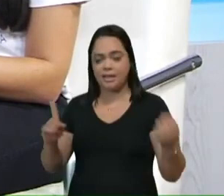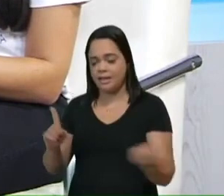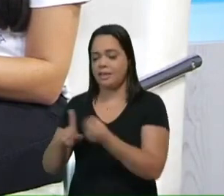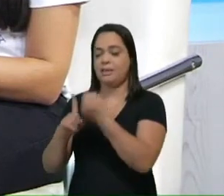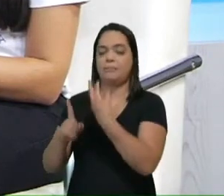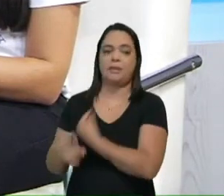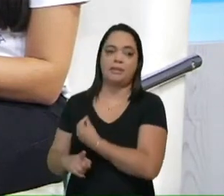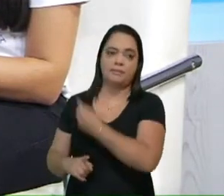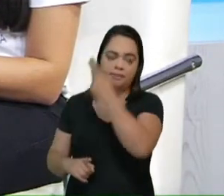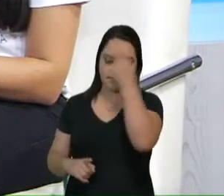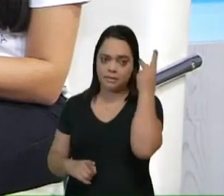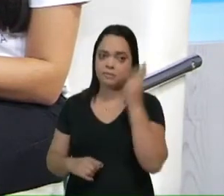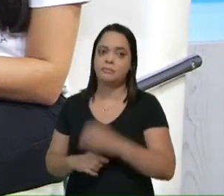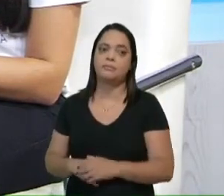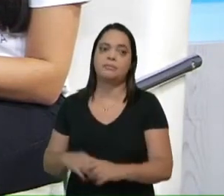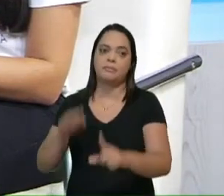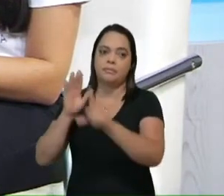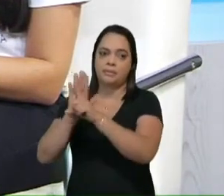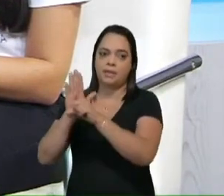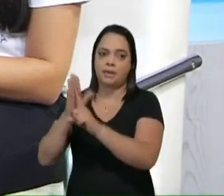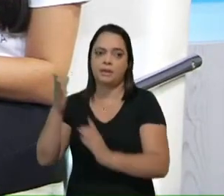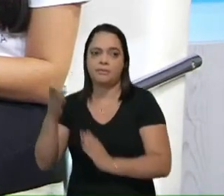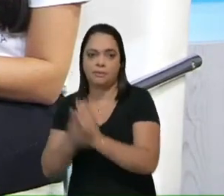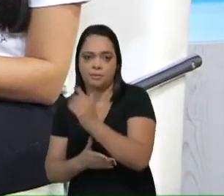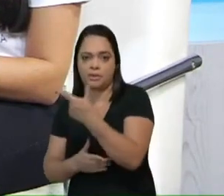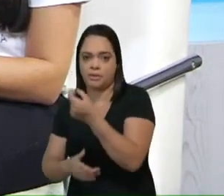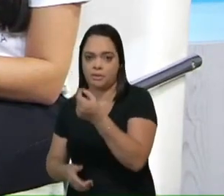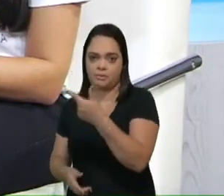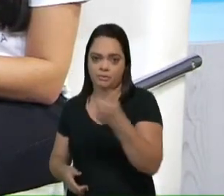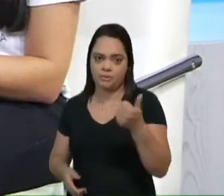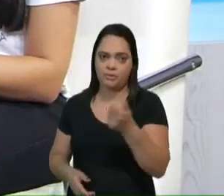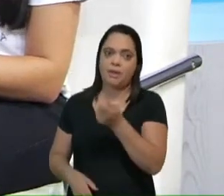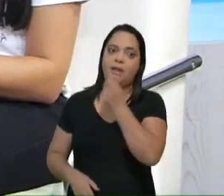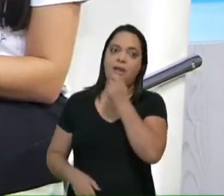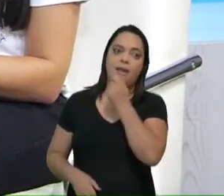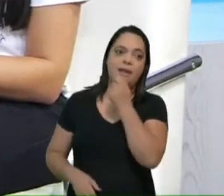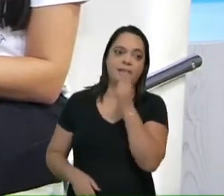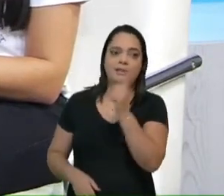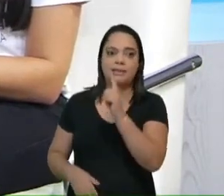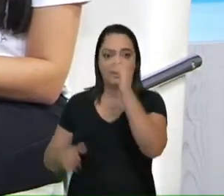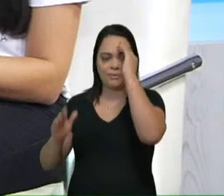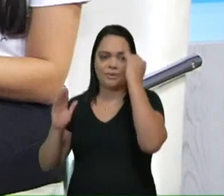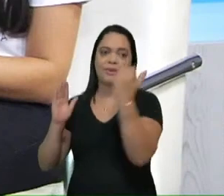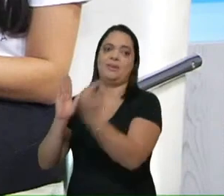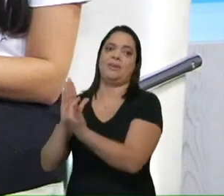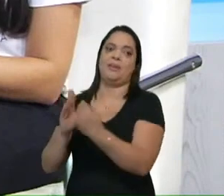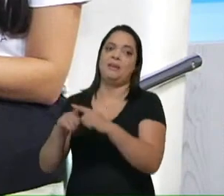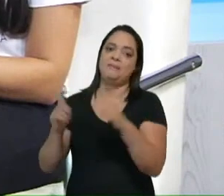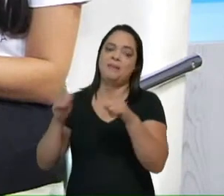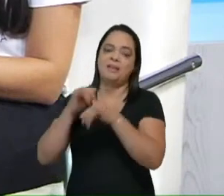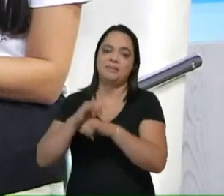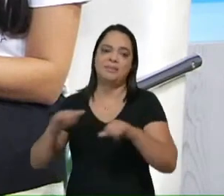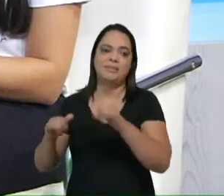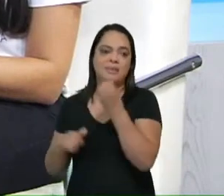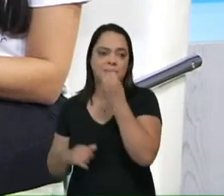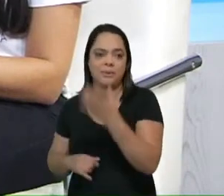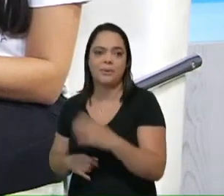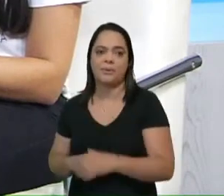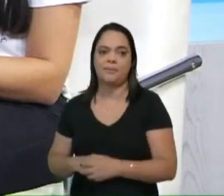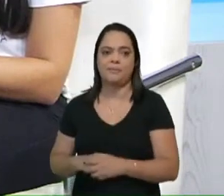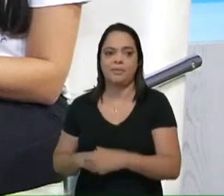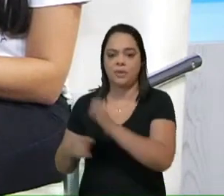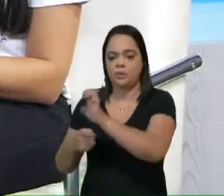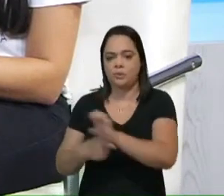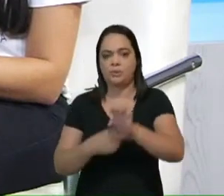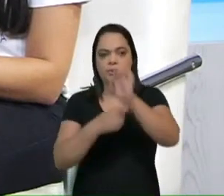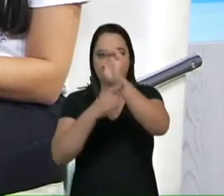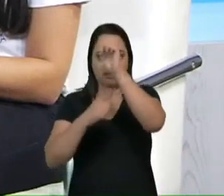dessas pessoas essa lei ela foi aprovada em 2021 ainda não foi implementada mas uma notícia muito boa é que os estados